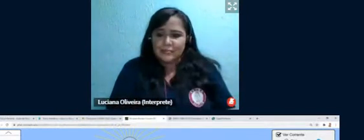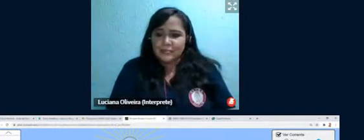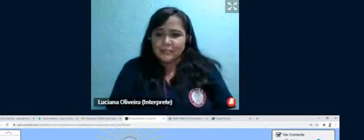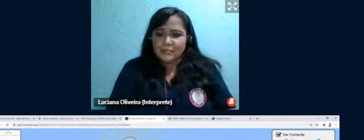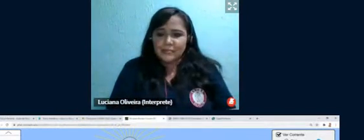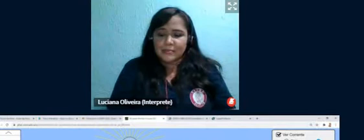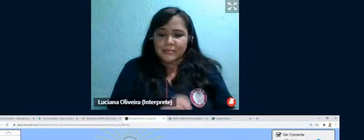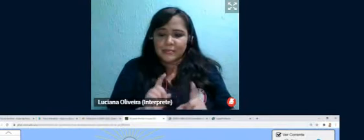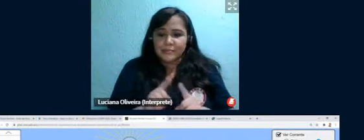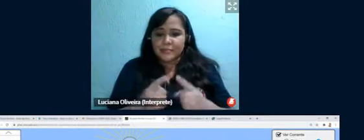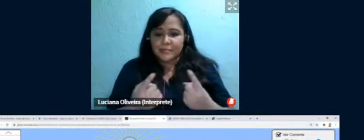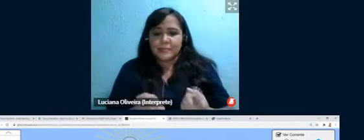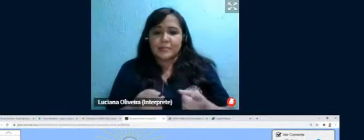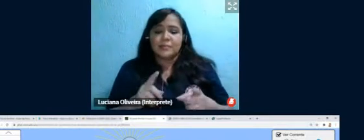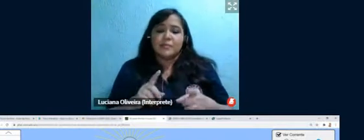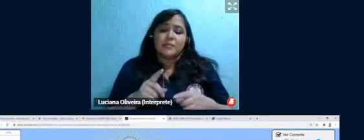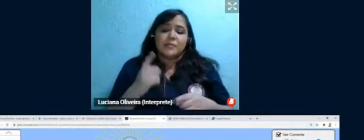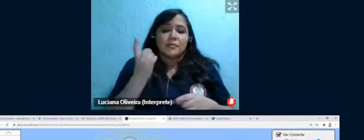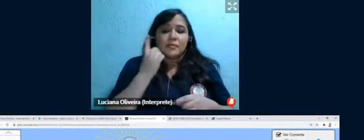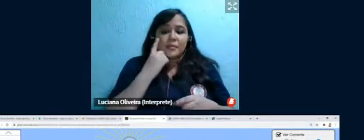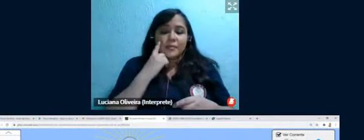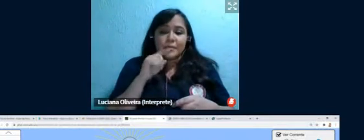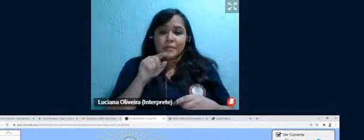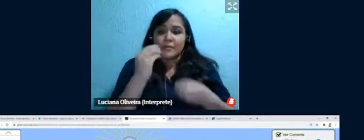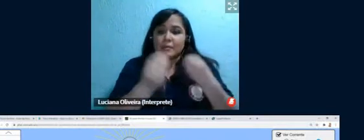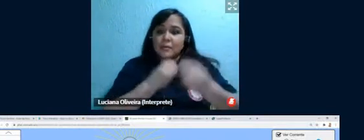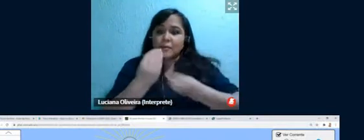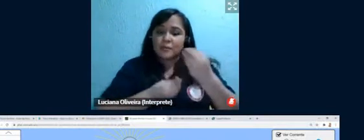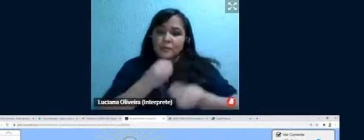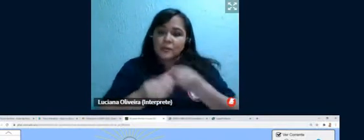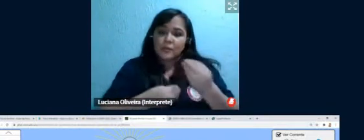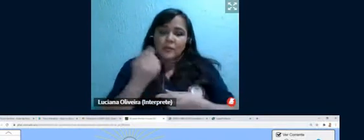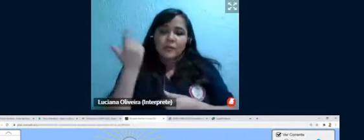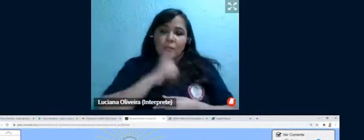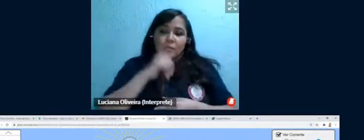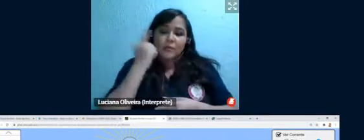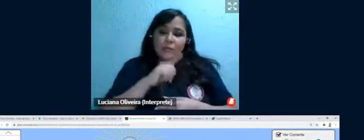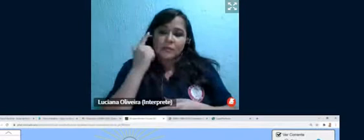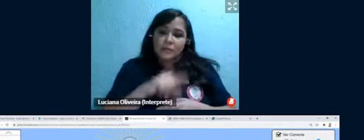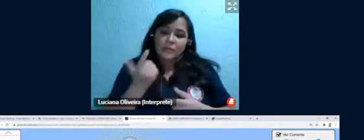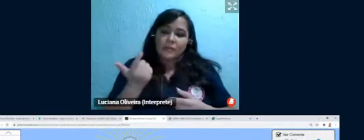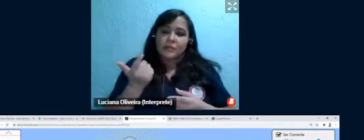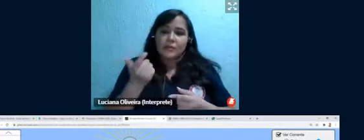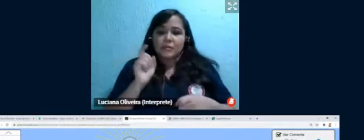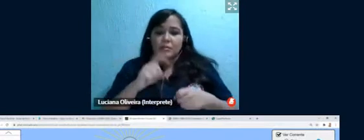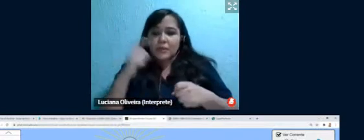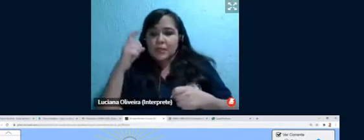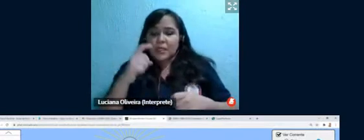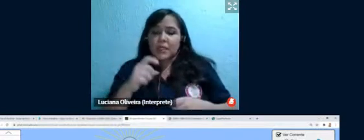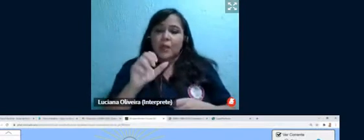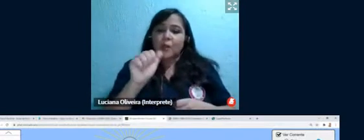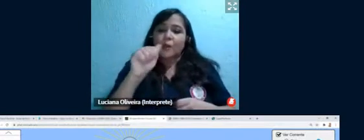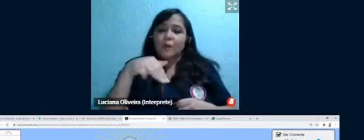mostrar para vocês aqui como seria ligar um amperímetro de maneira incorreta. Como você nunca pode